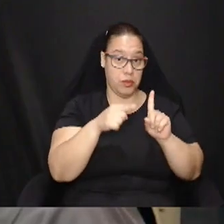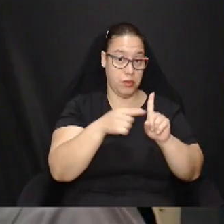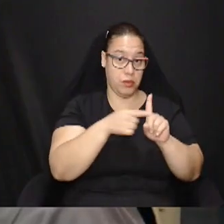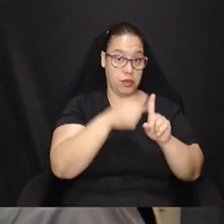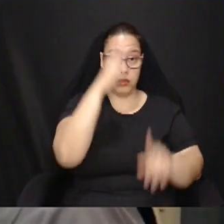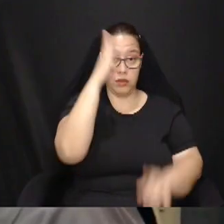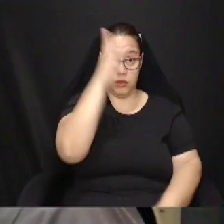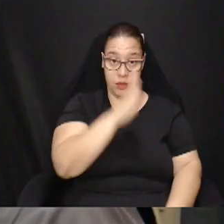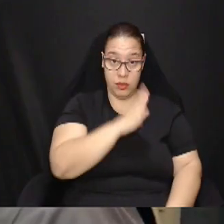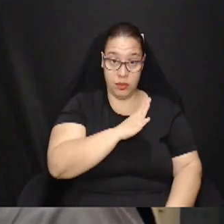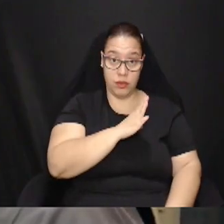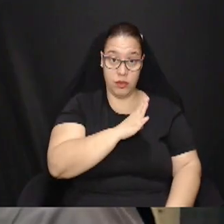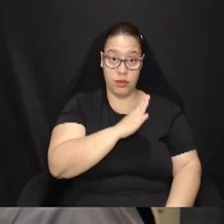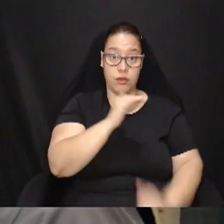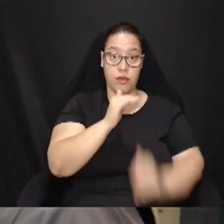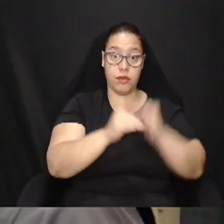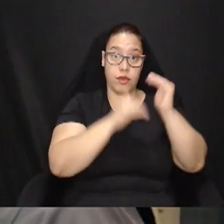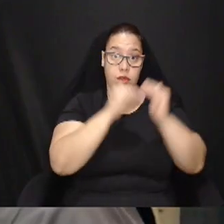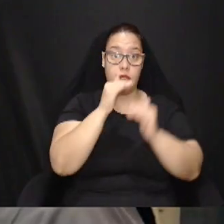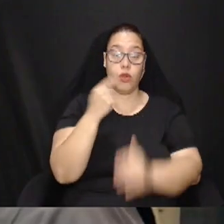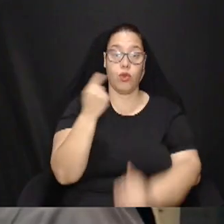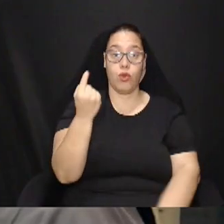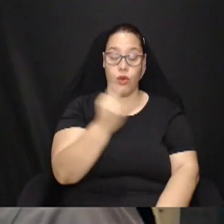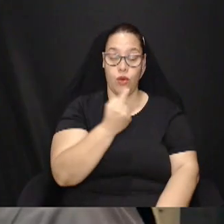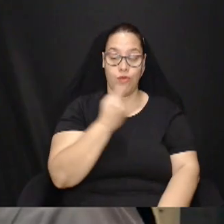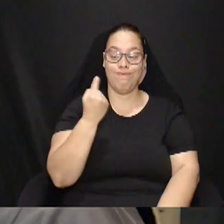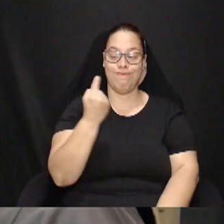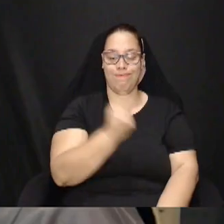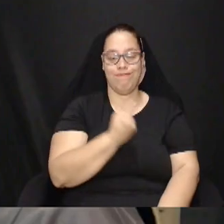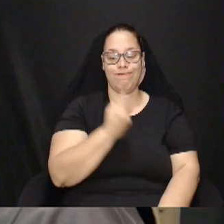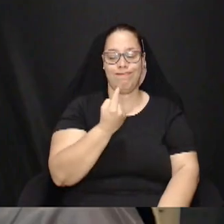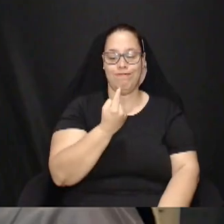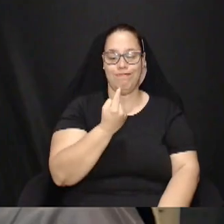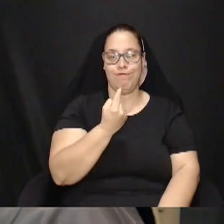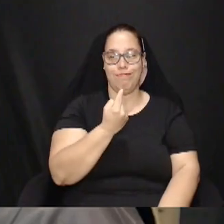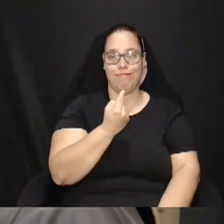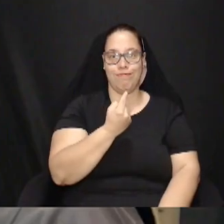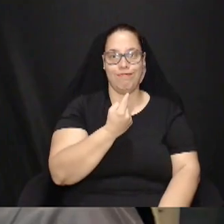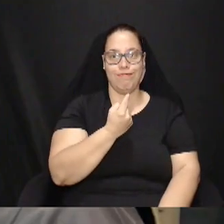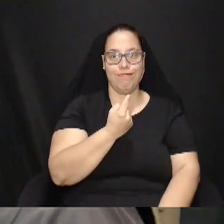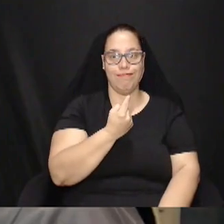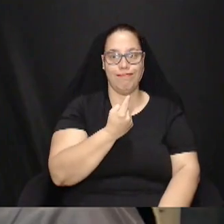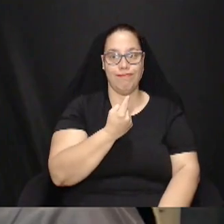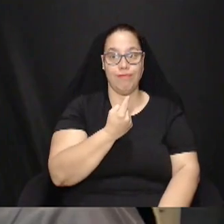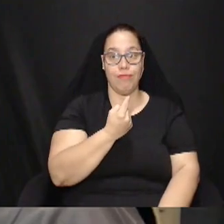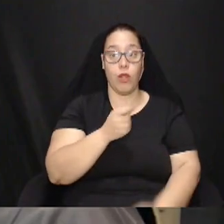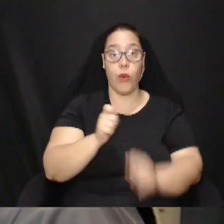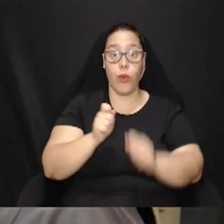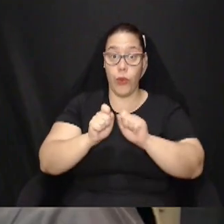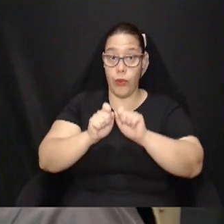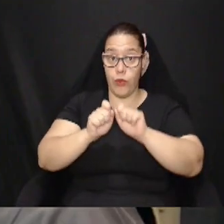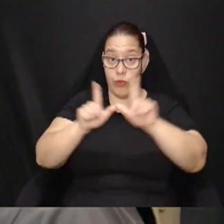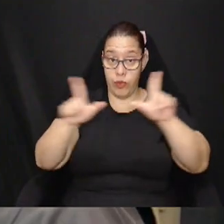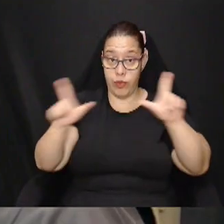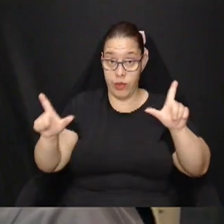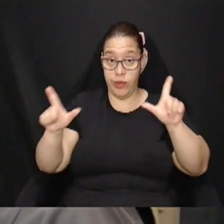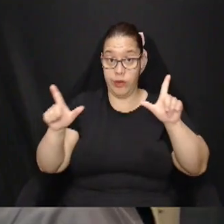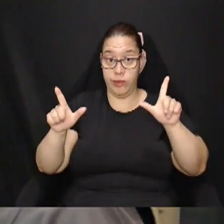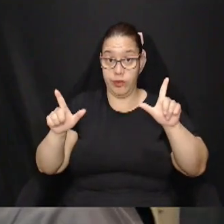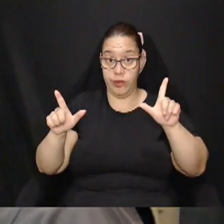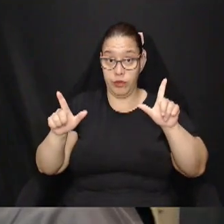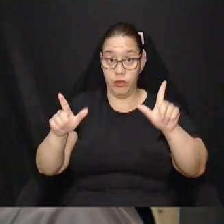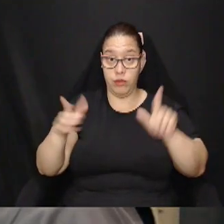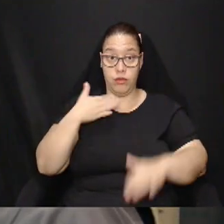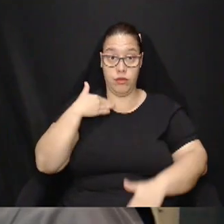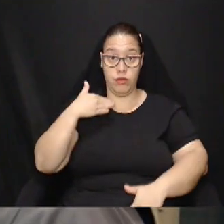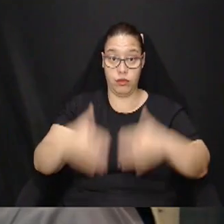desenvolvida de maneira solo. Então existe também um movimento de protagonismo e apropriação das mulheres dos seus corpos,